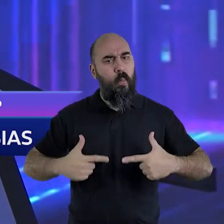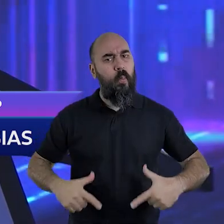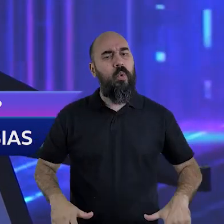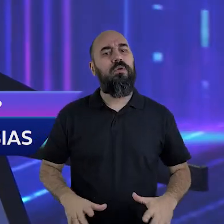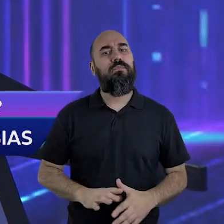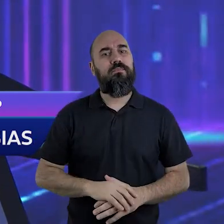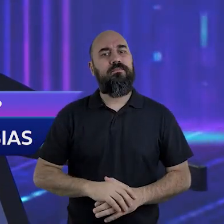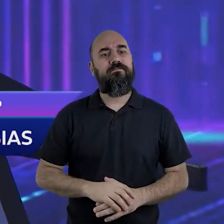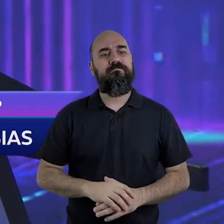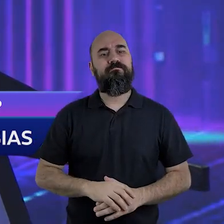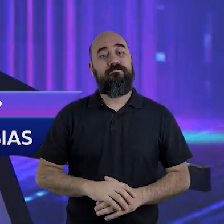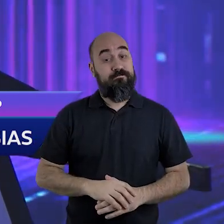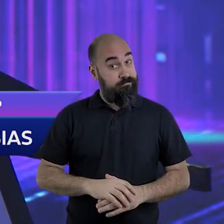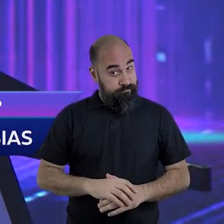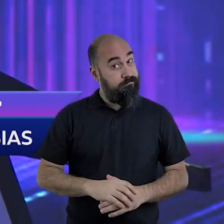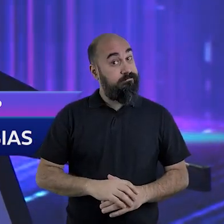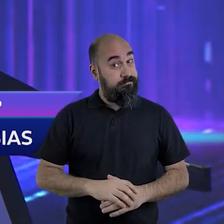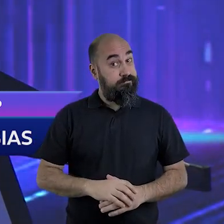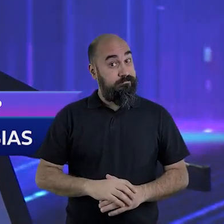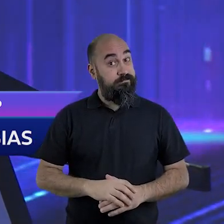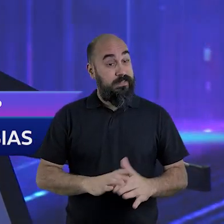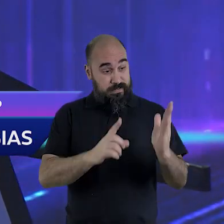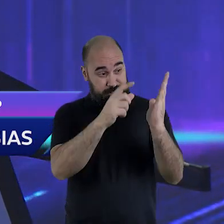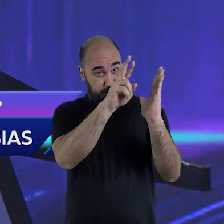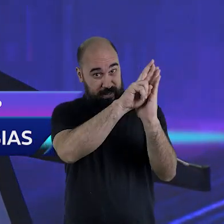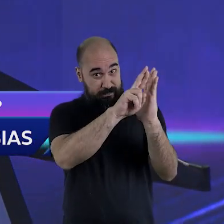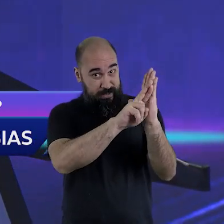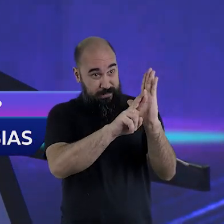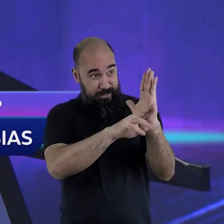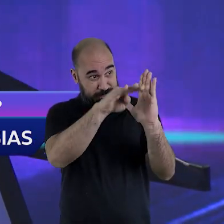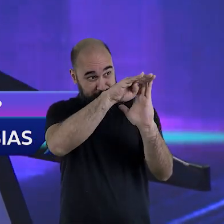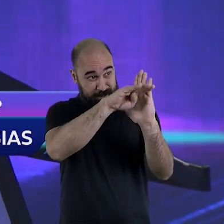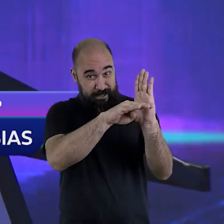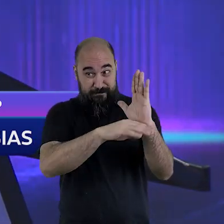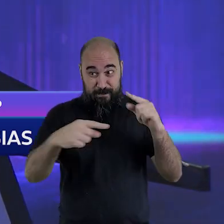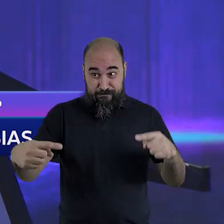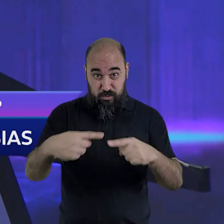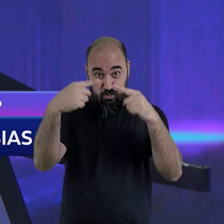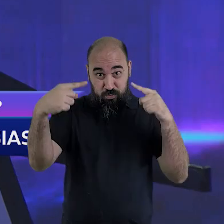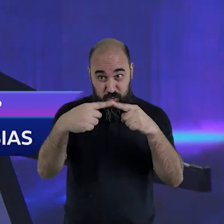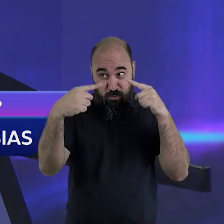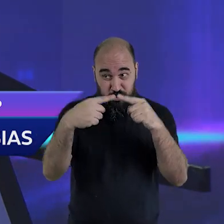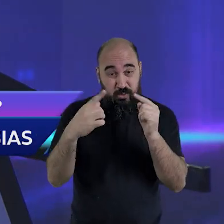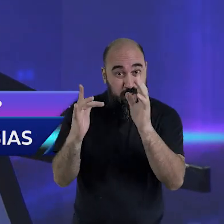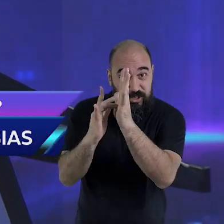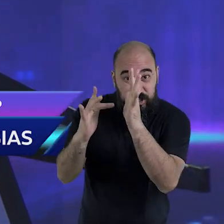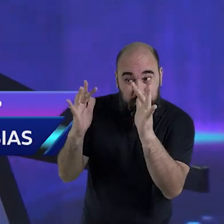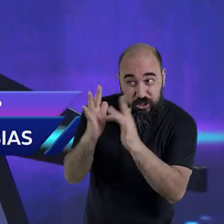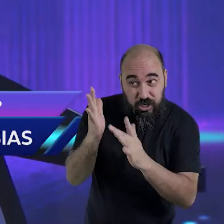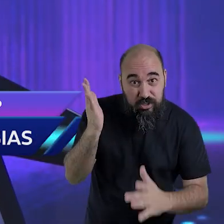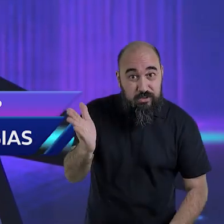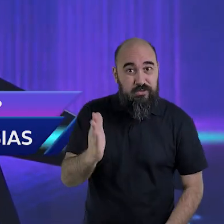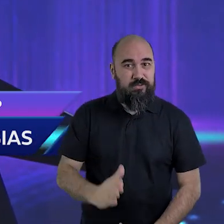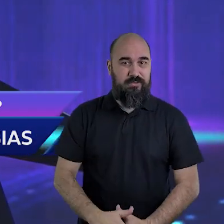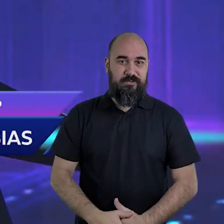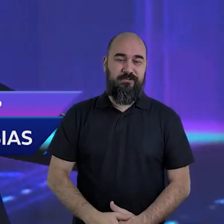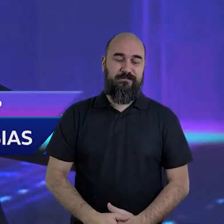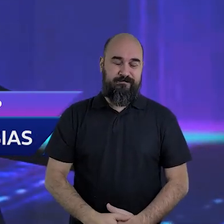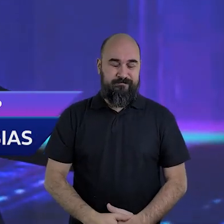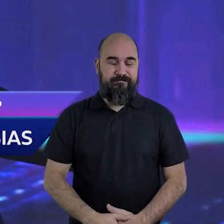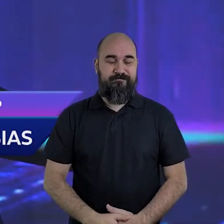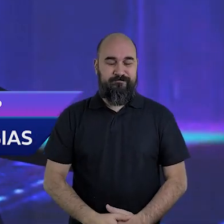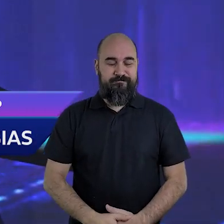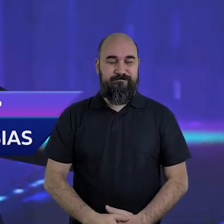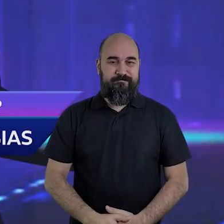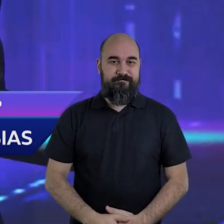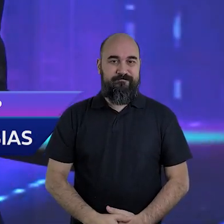Bom, você já deu para entender que todas as profecias se cumprem exatamente